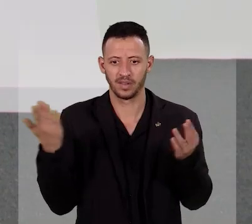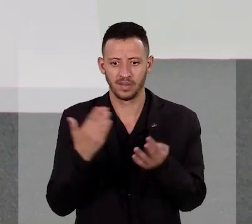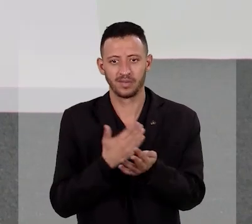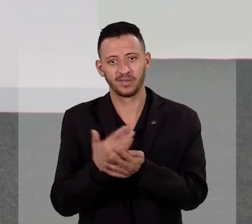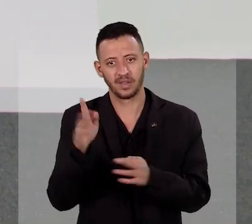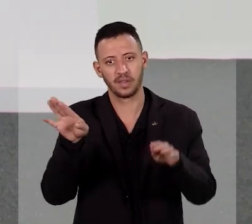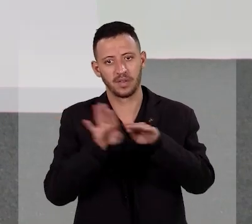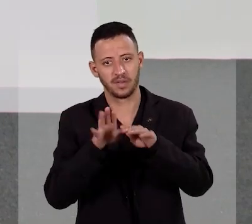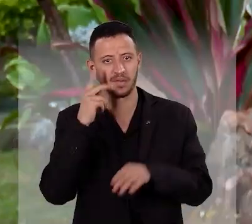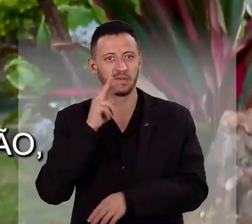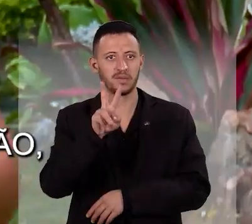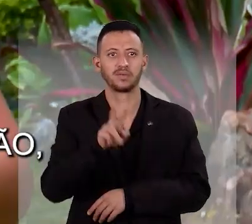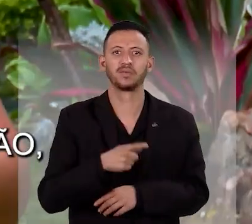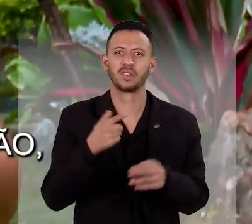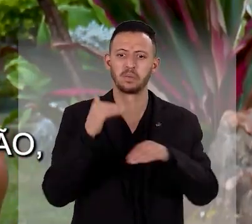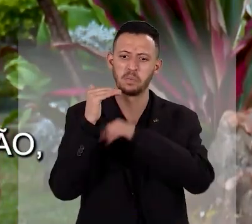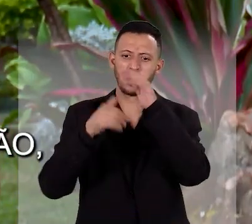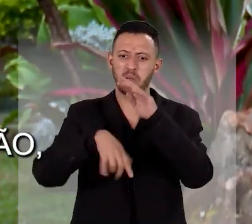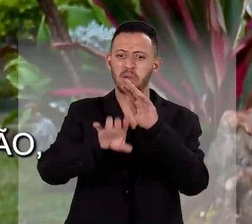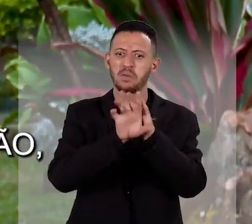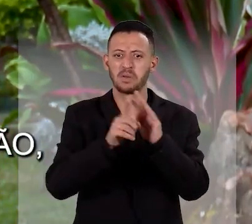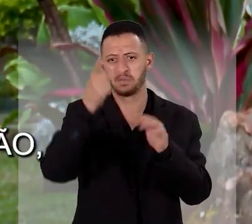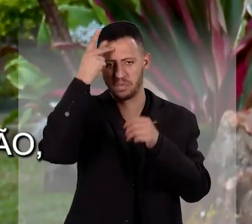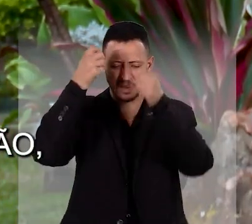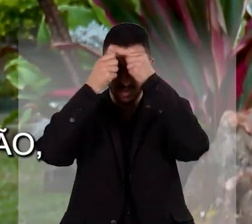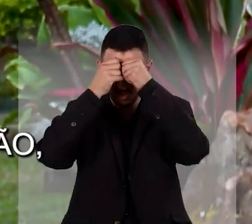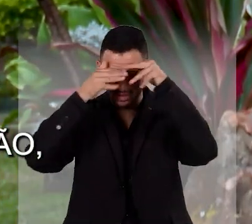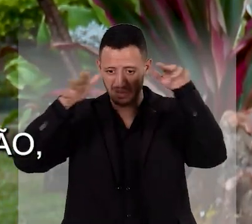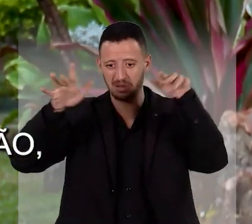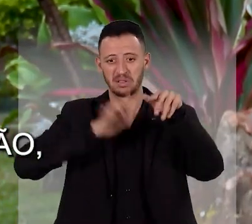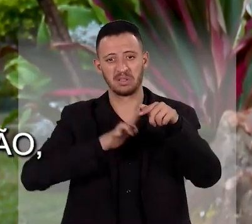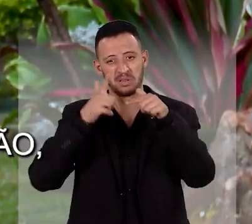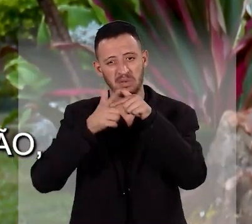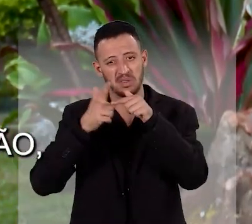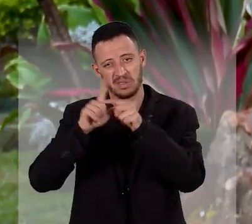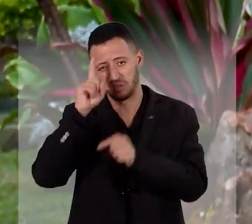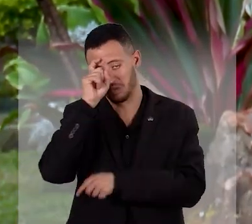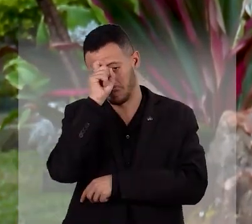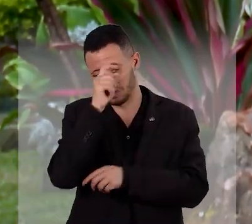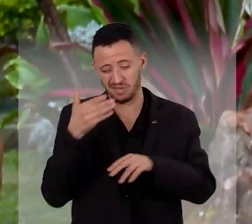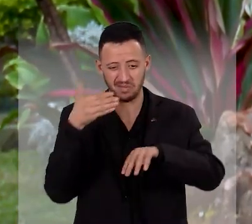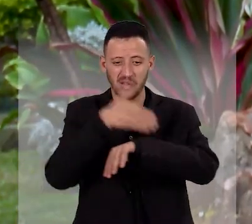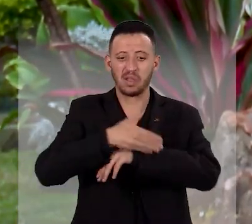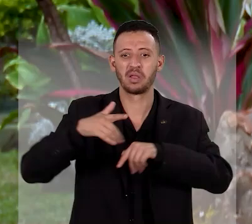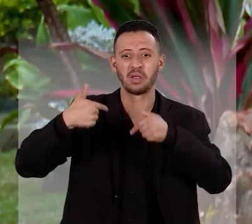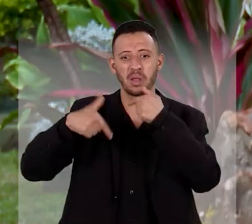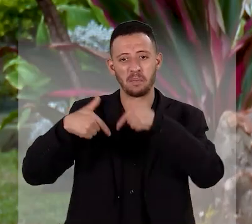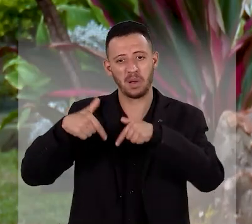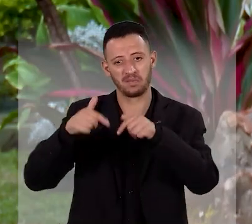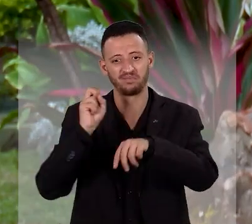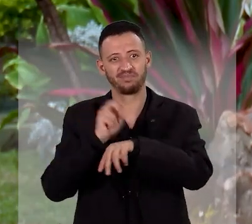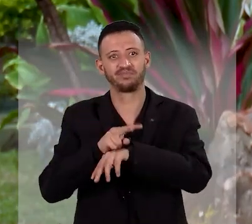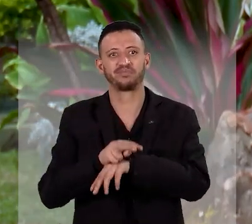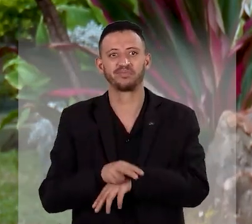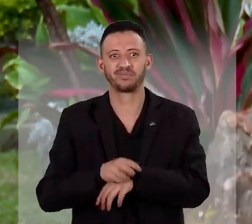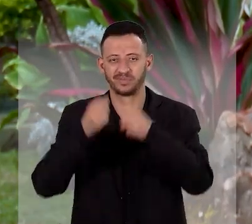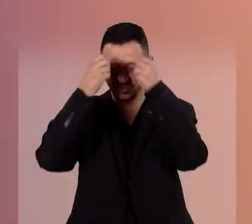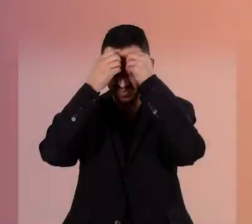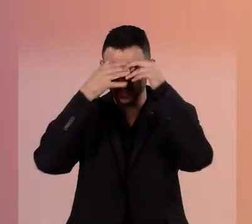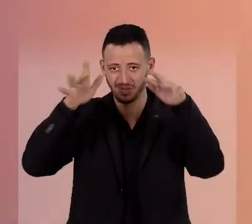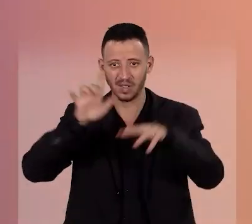você vai ver também. Mesmo com o avanço da legislação, pessoas autistas enfrentam dificuldades de ingresso no mercado de